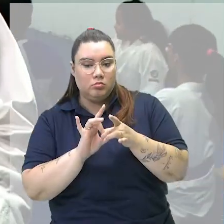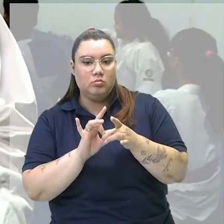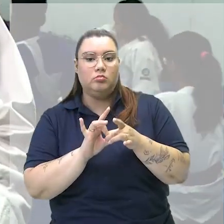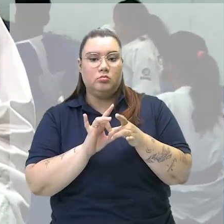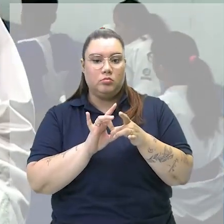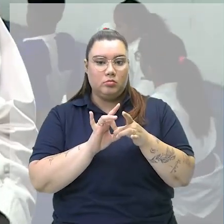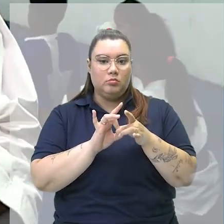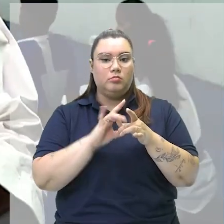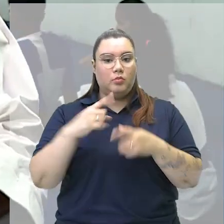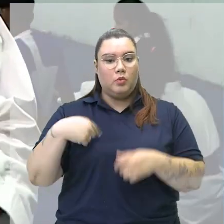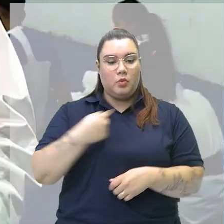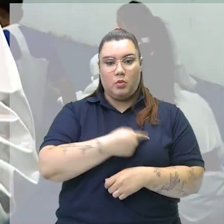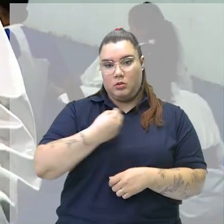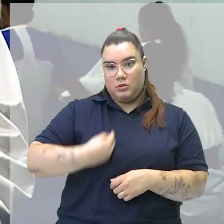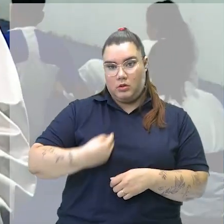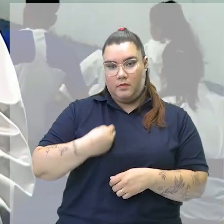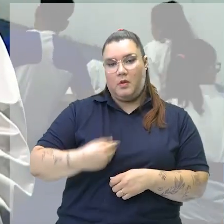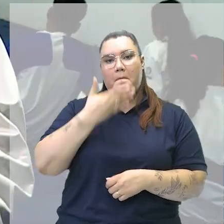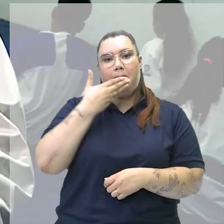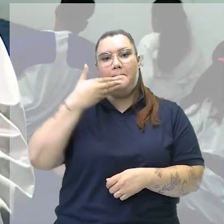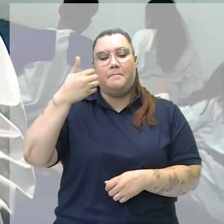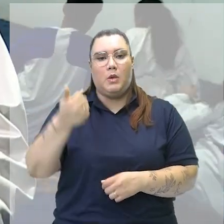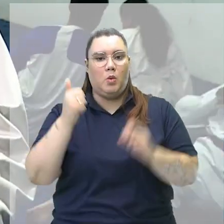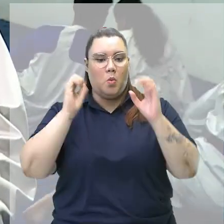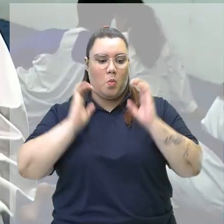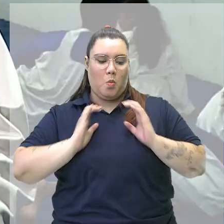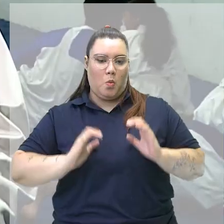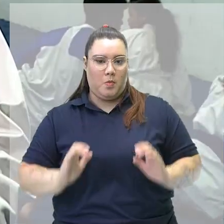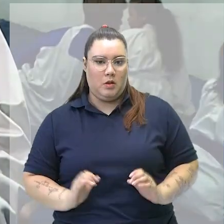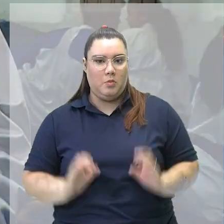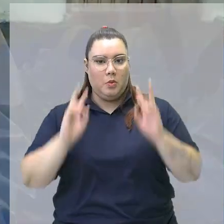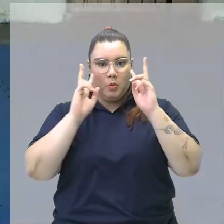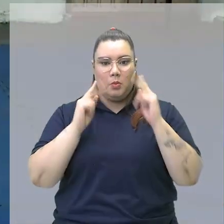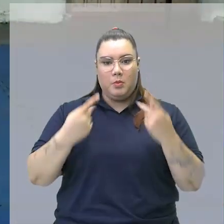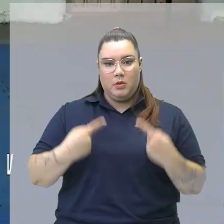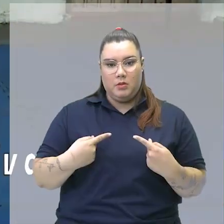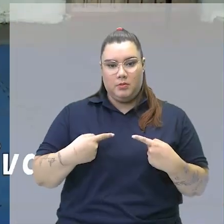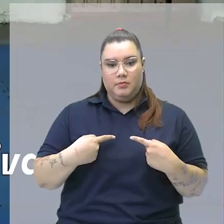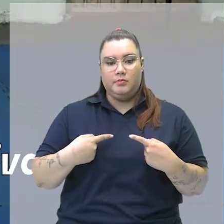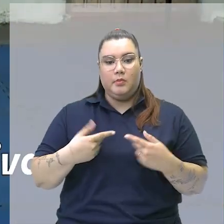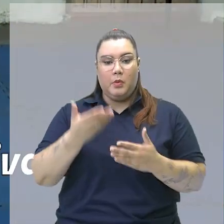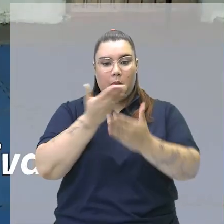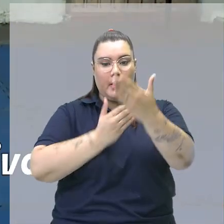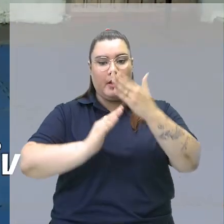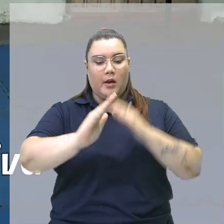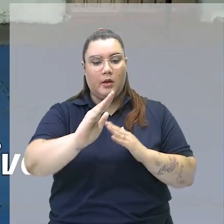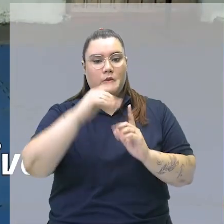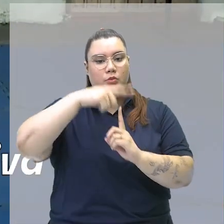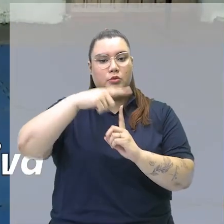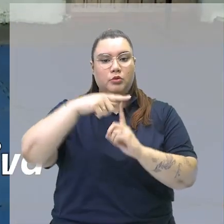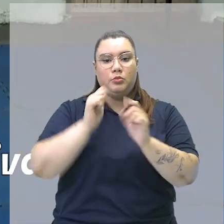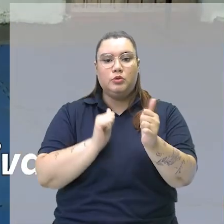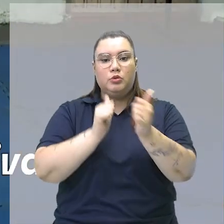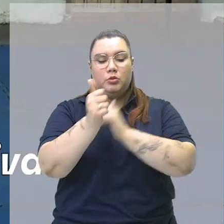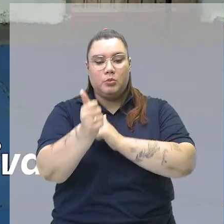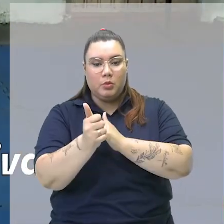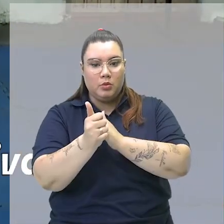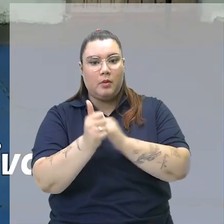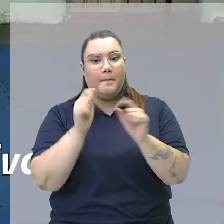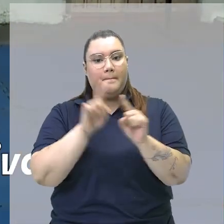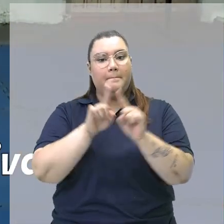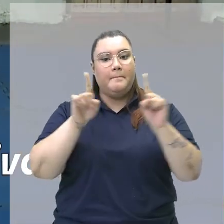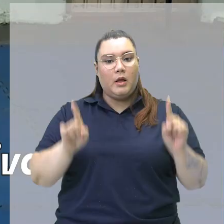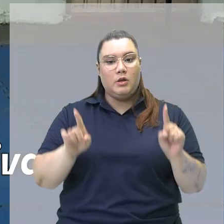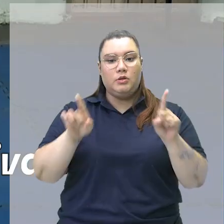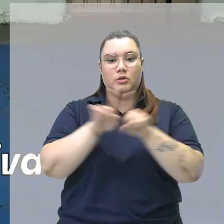a nossa vida comum só melhora o cidadão como um todo, o indivíduo como um todo. O Karatê é uma modalidade esportiva, mas que também